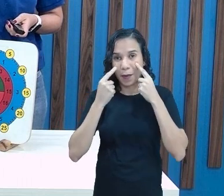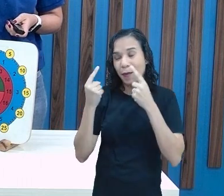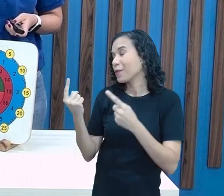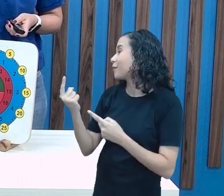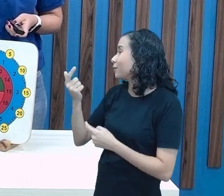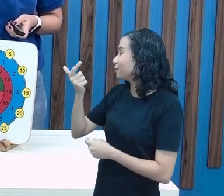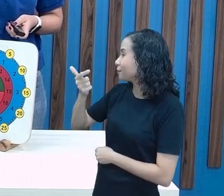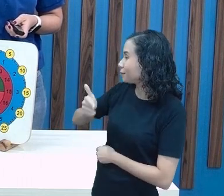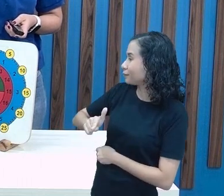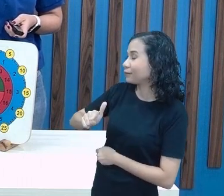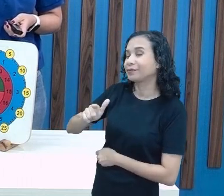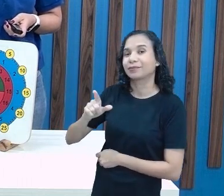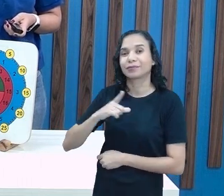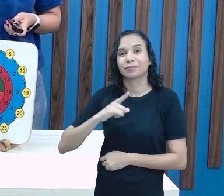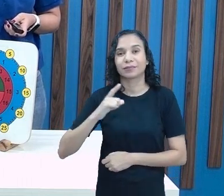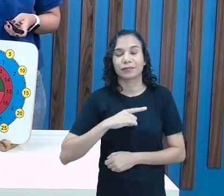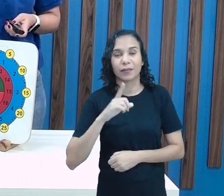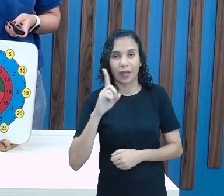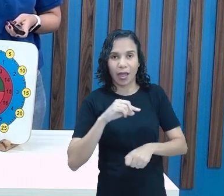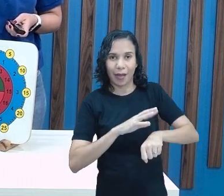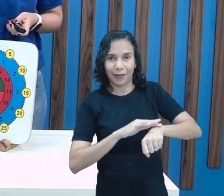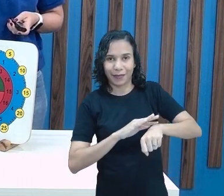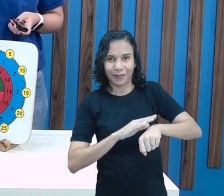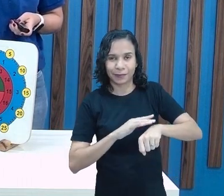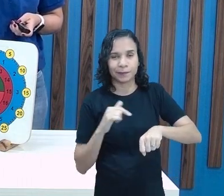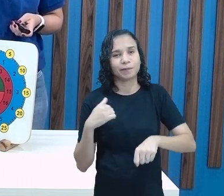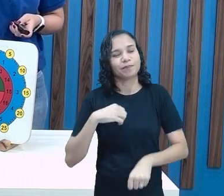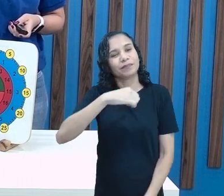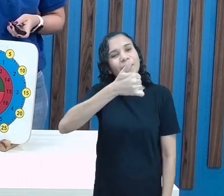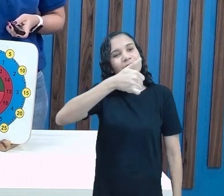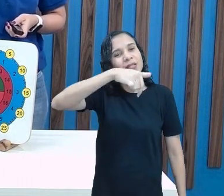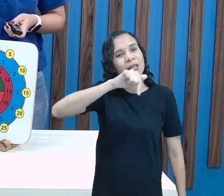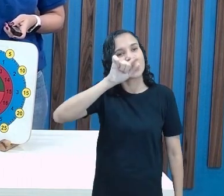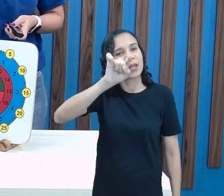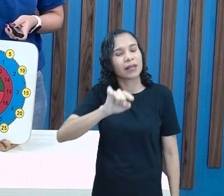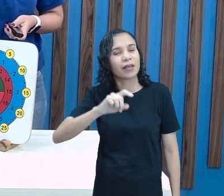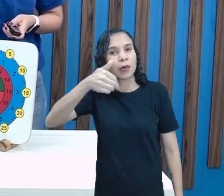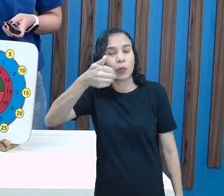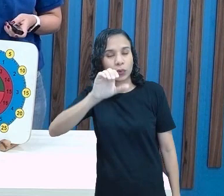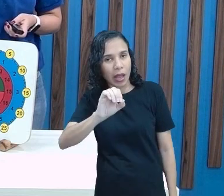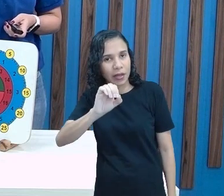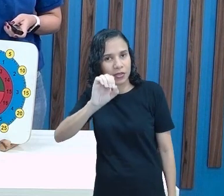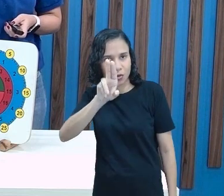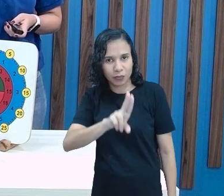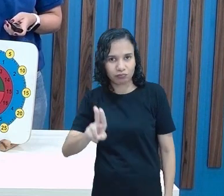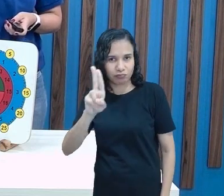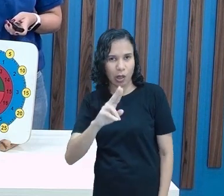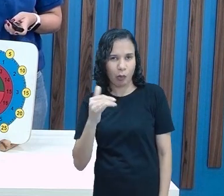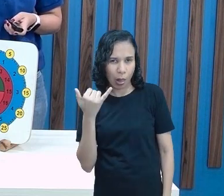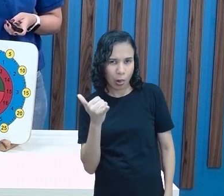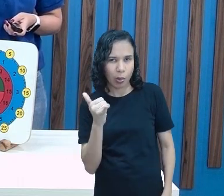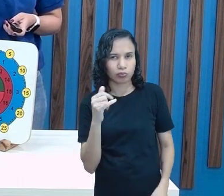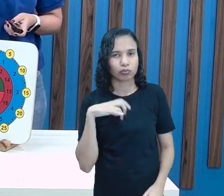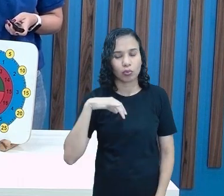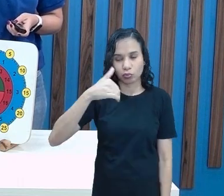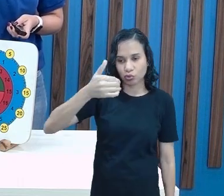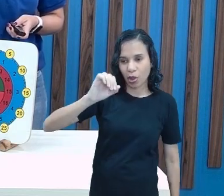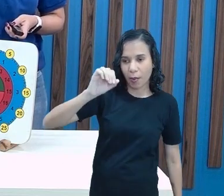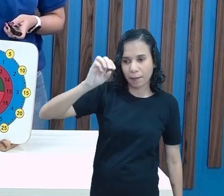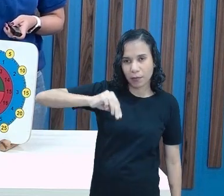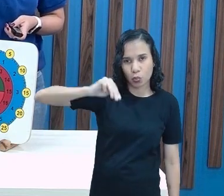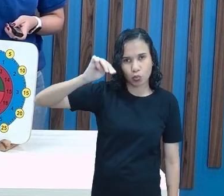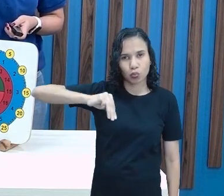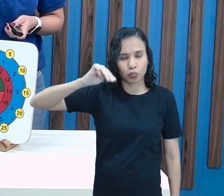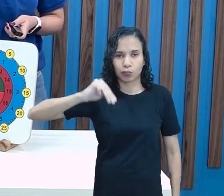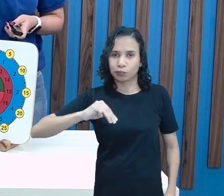relógio novamente, esse é o digital. 17h10 está lá marcando no relógio. Aqueles 10 é que está se